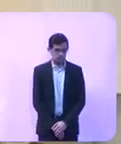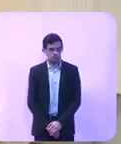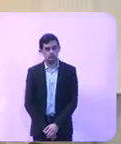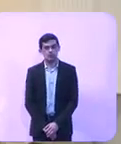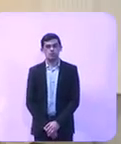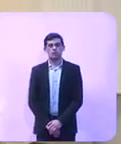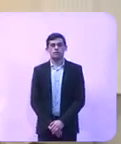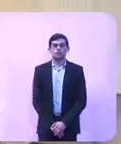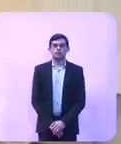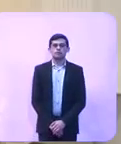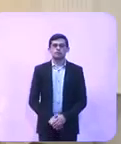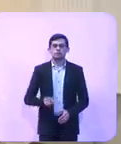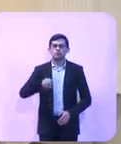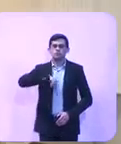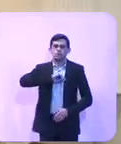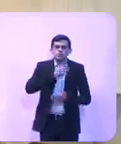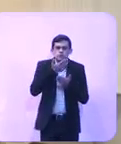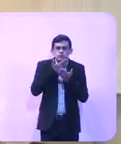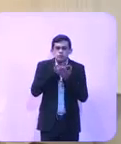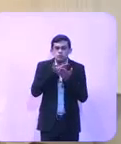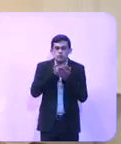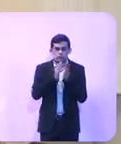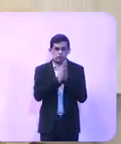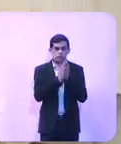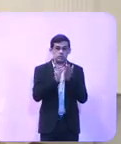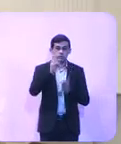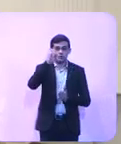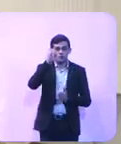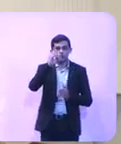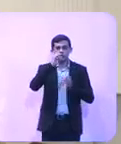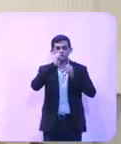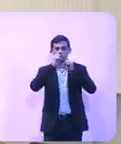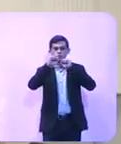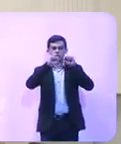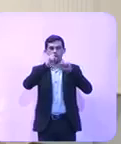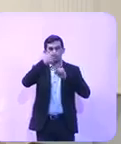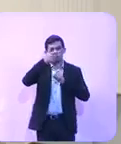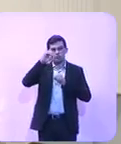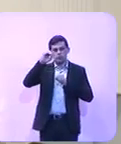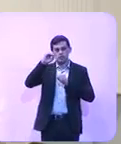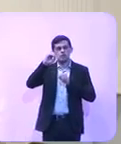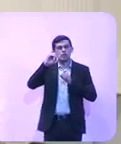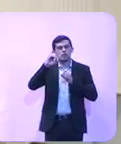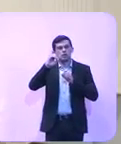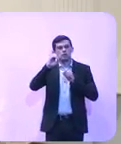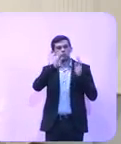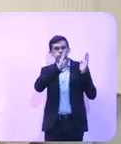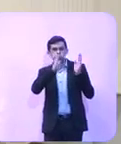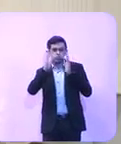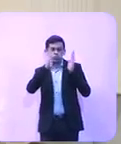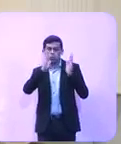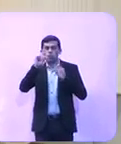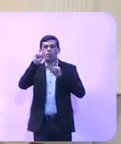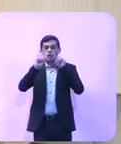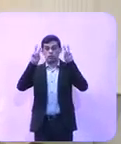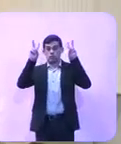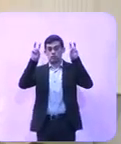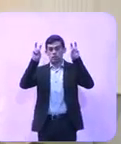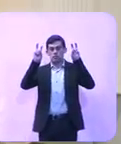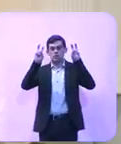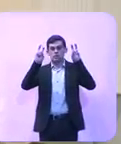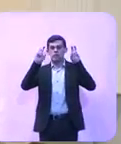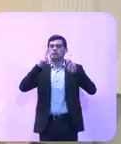Nós estamos falando, estudando a palavra de Deus no Salmo 20, numa série de mensagens que tem o